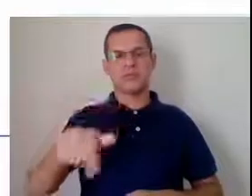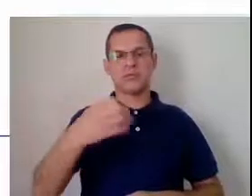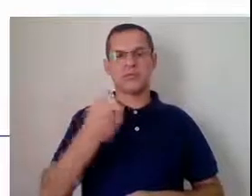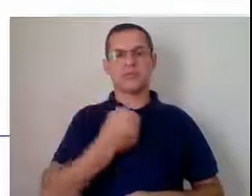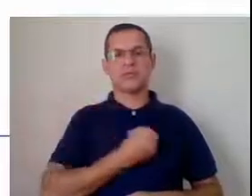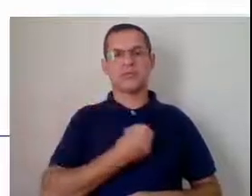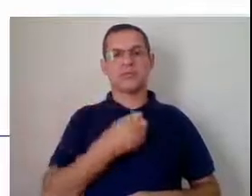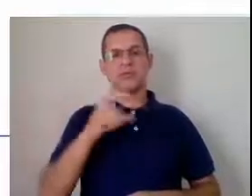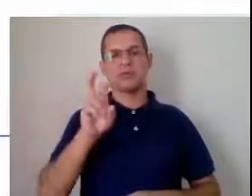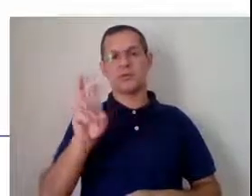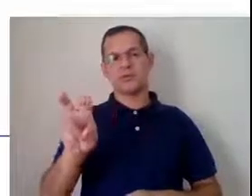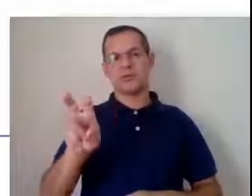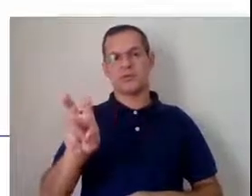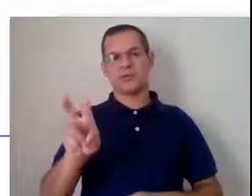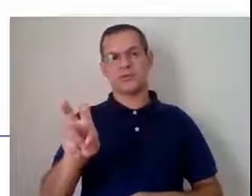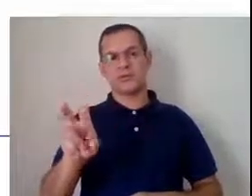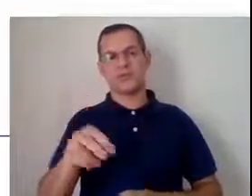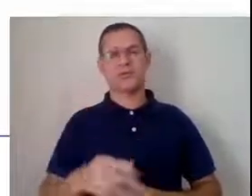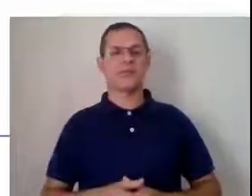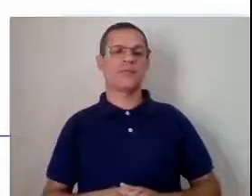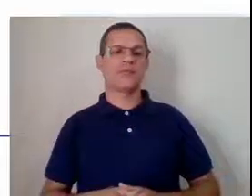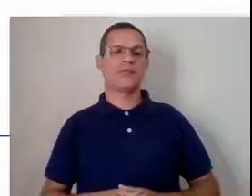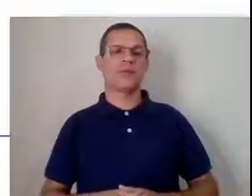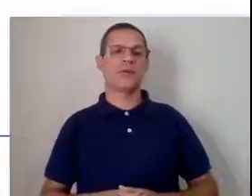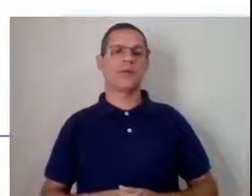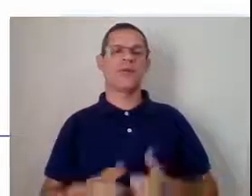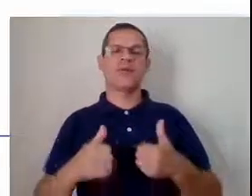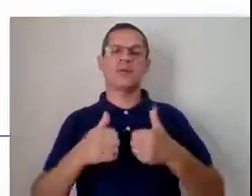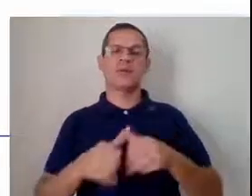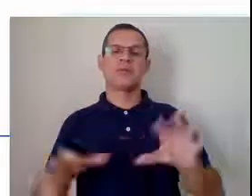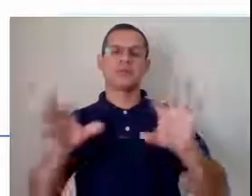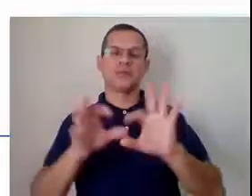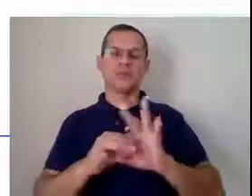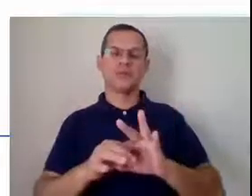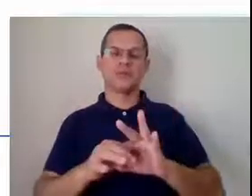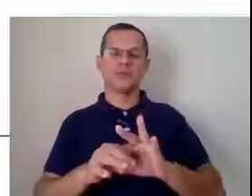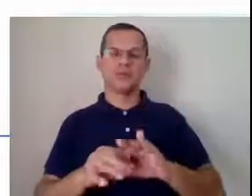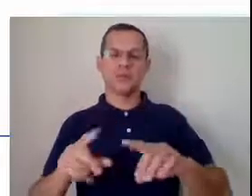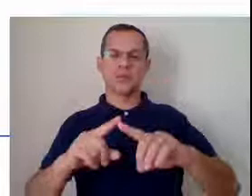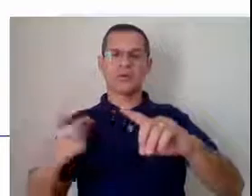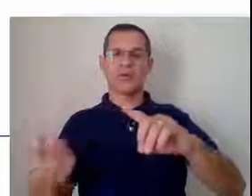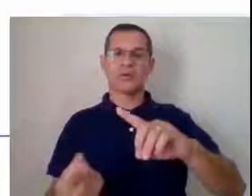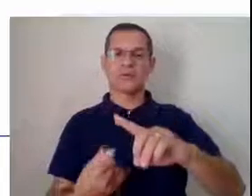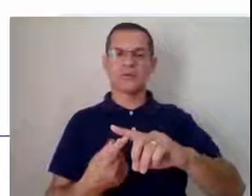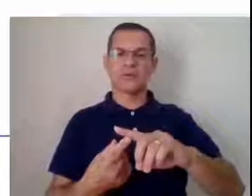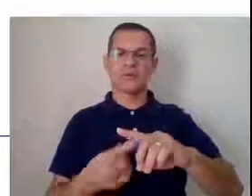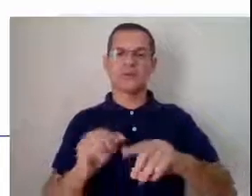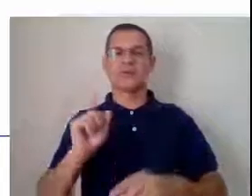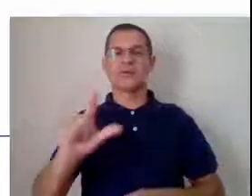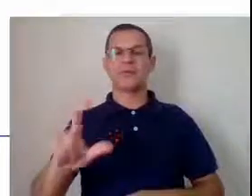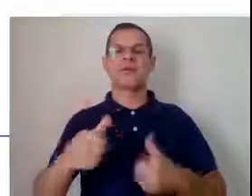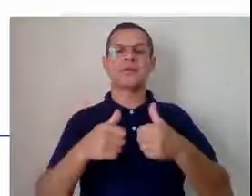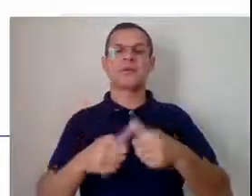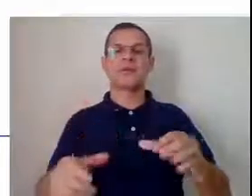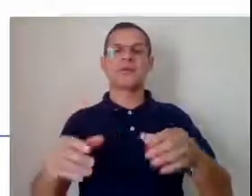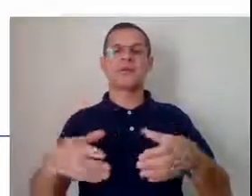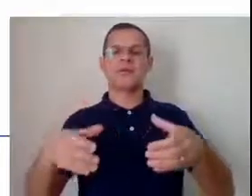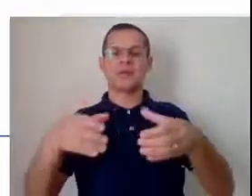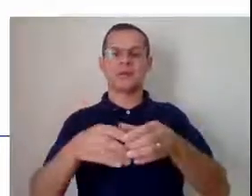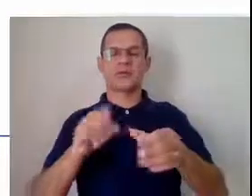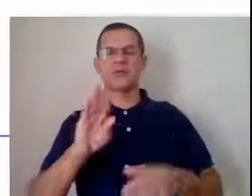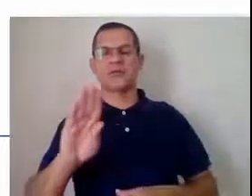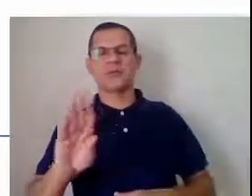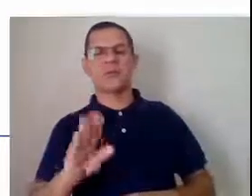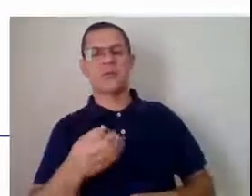pelo número 5. Estão ali pertencendo àquele círculo azul. E quem pertence ao conjunto